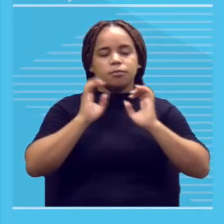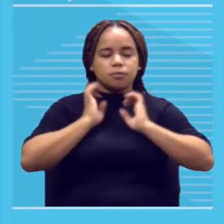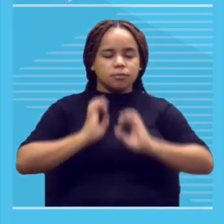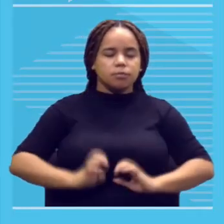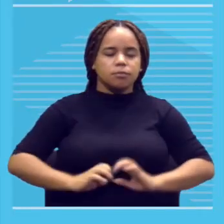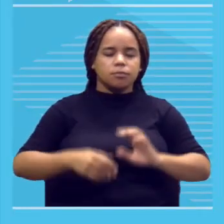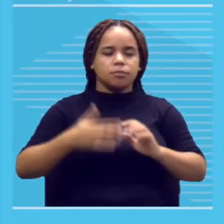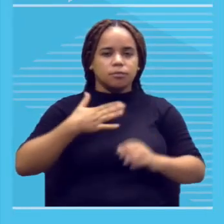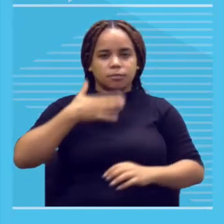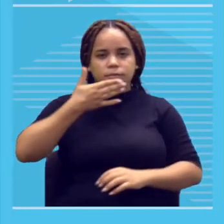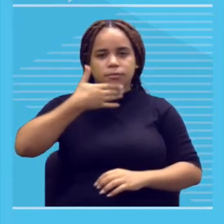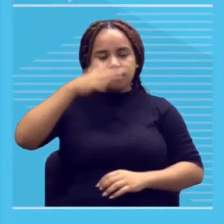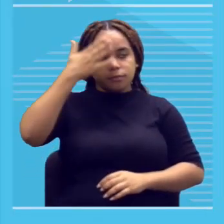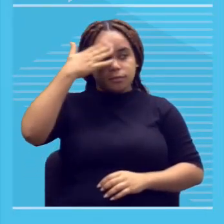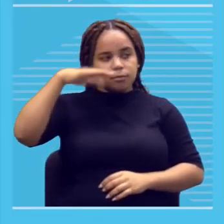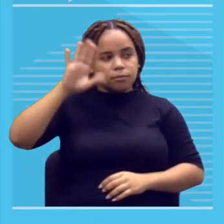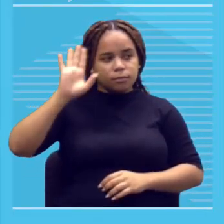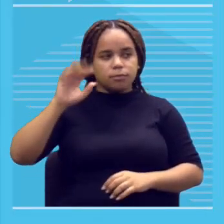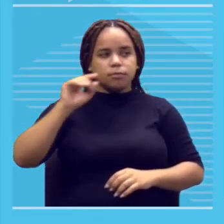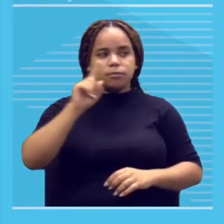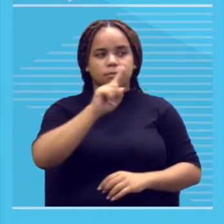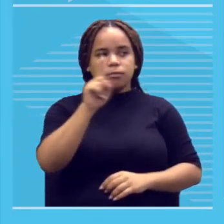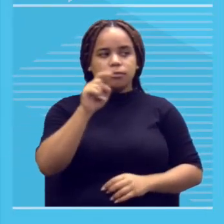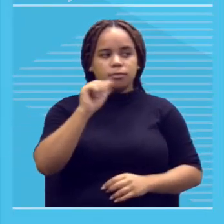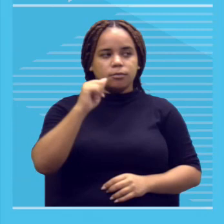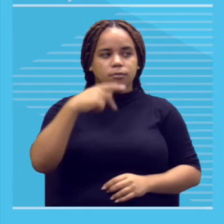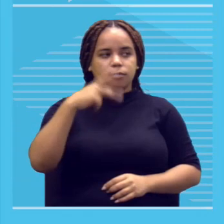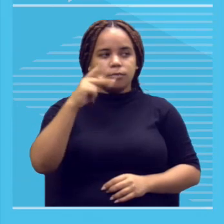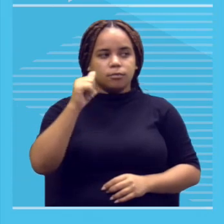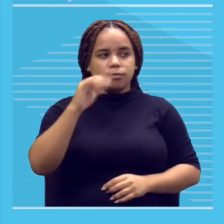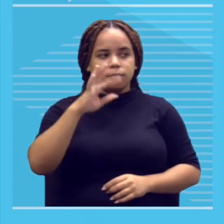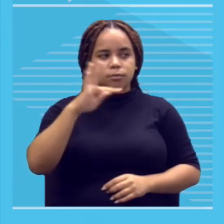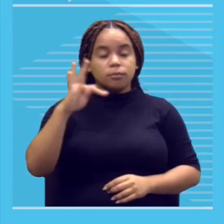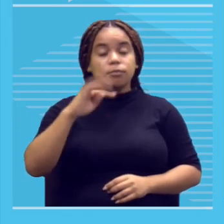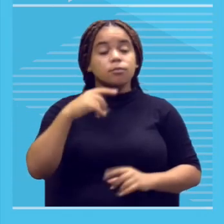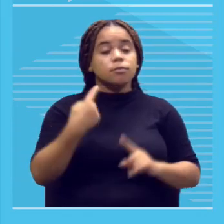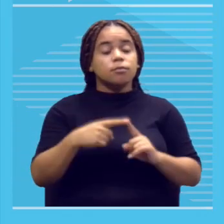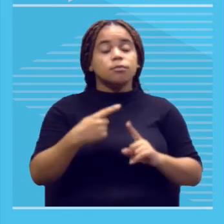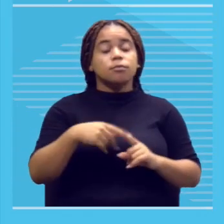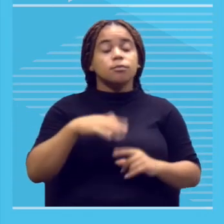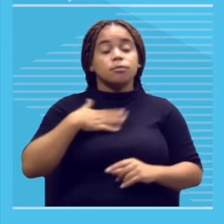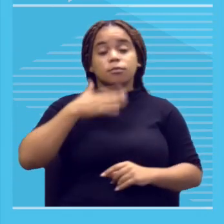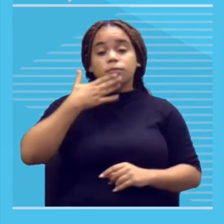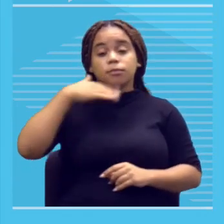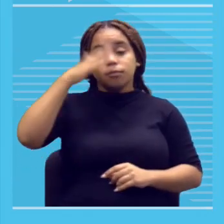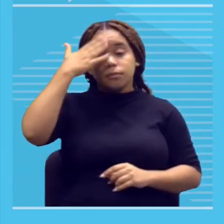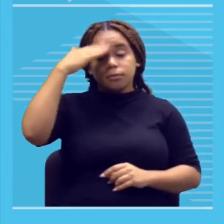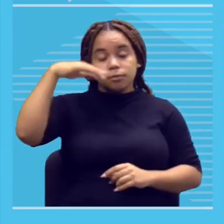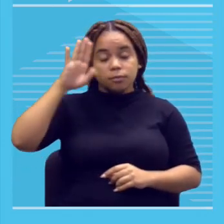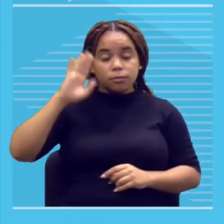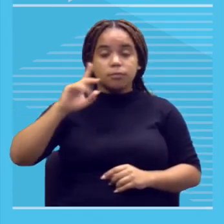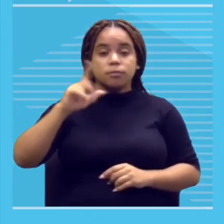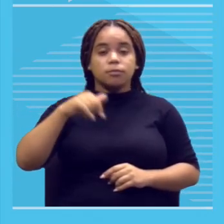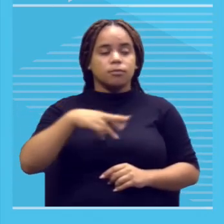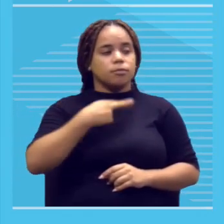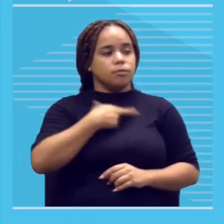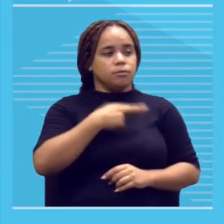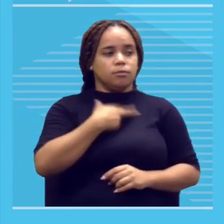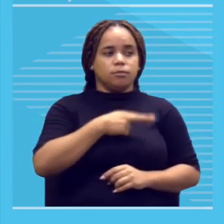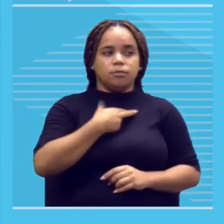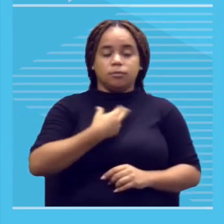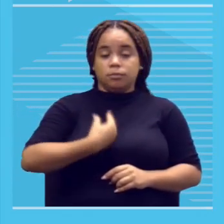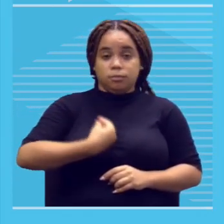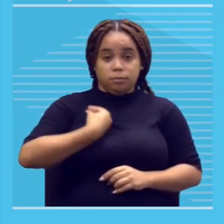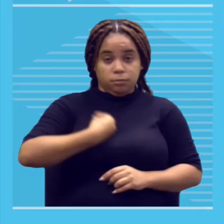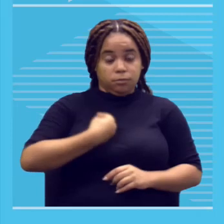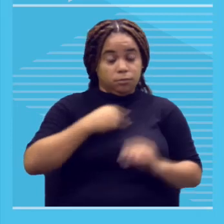islamismo é o zacate o Islamismo é uma religião na qual a